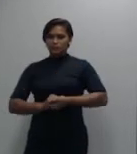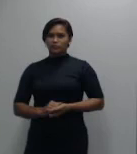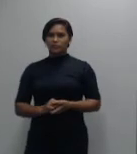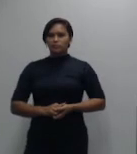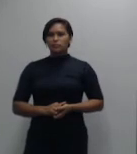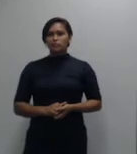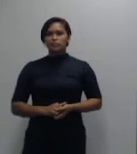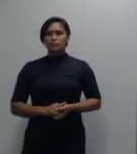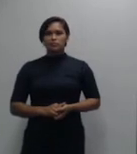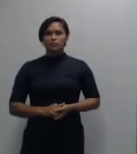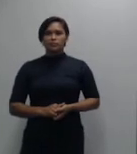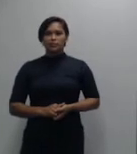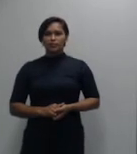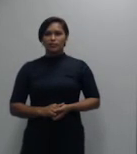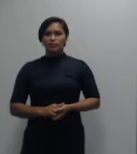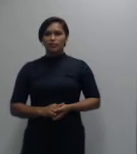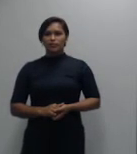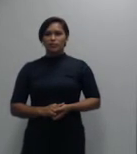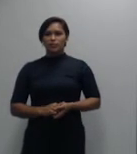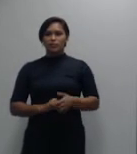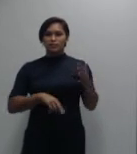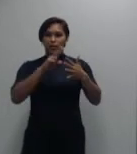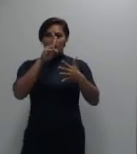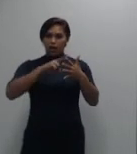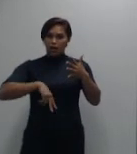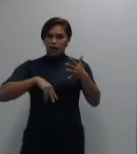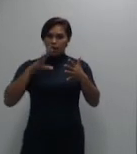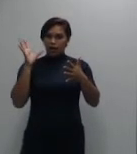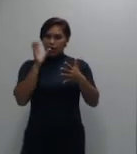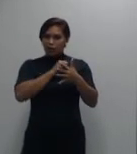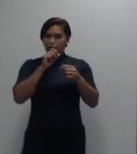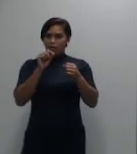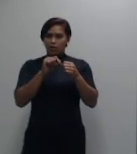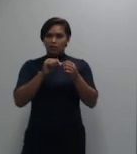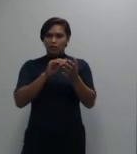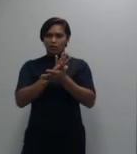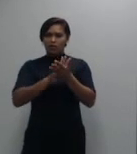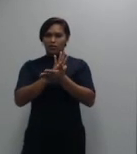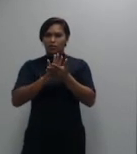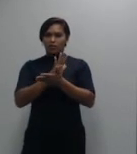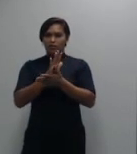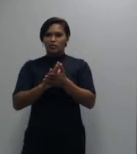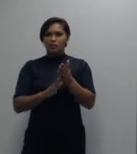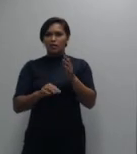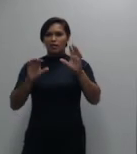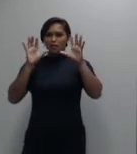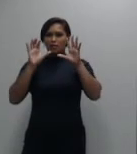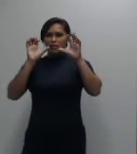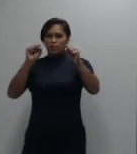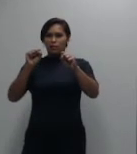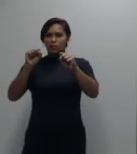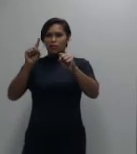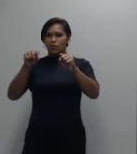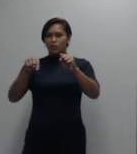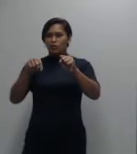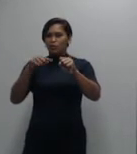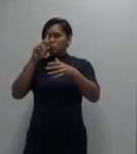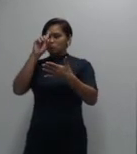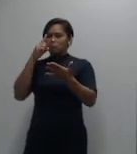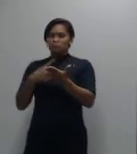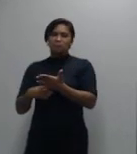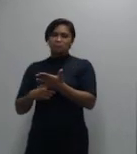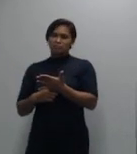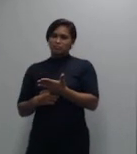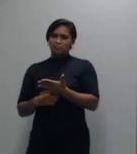a equipe pela leitura breve que fiz não ficou nada para o tribunal é decidir